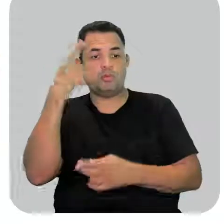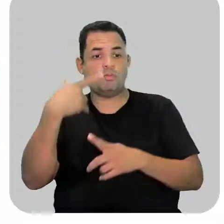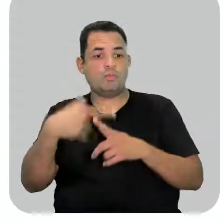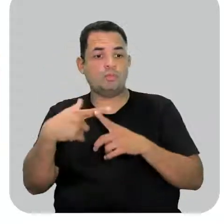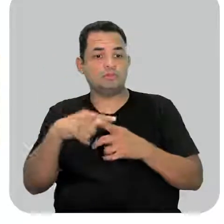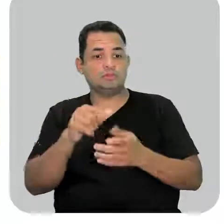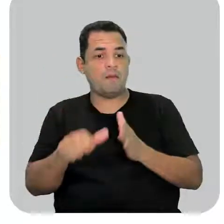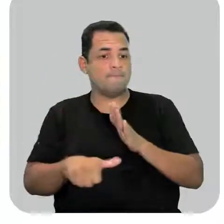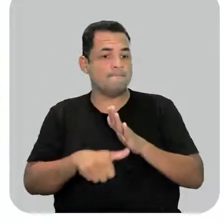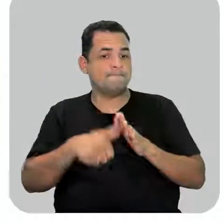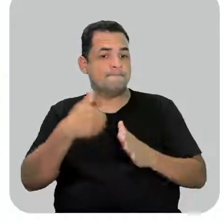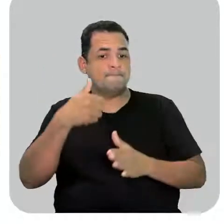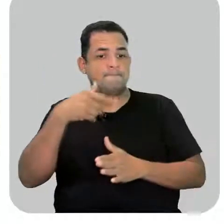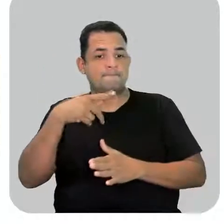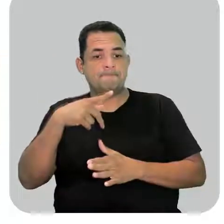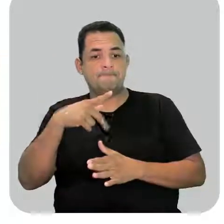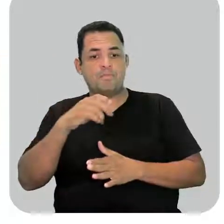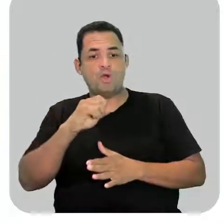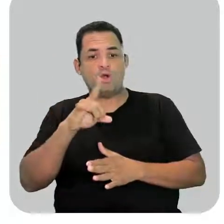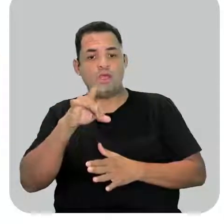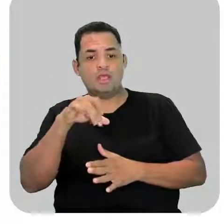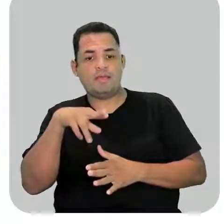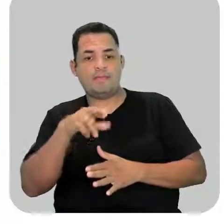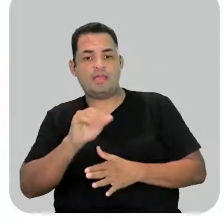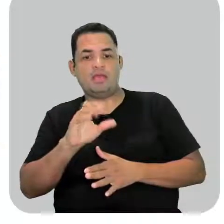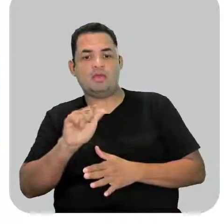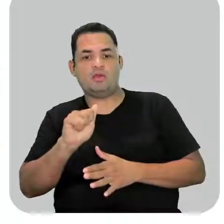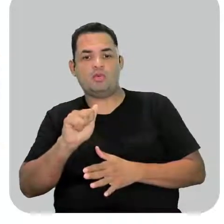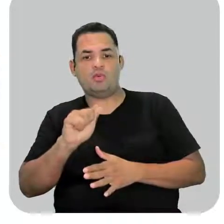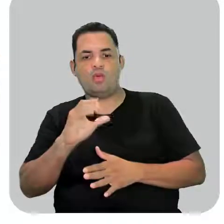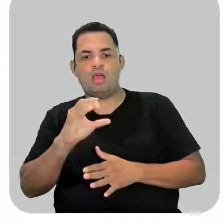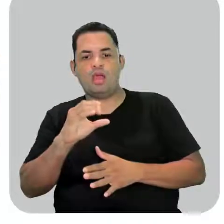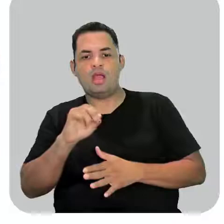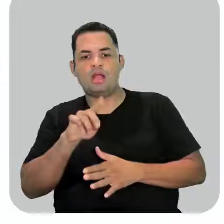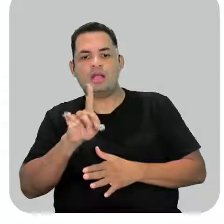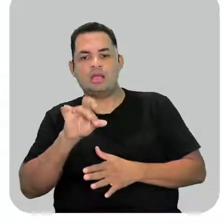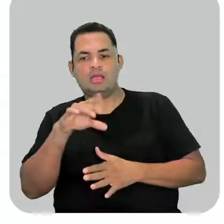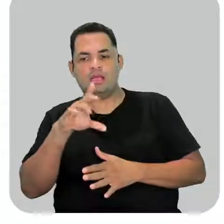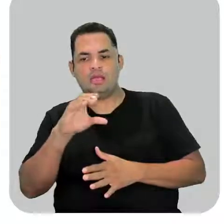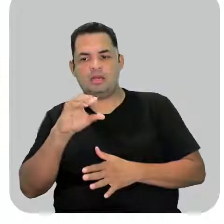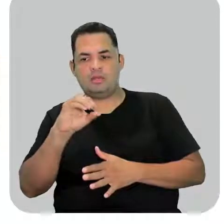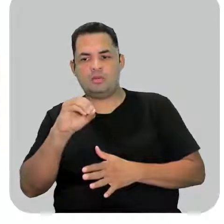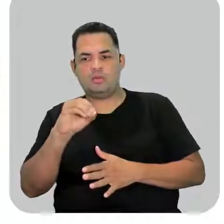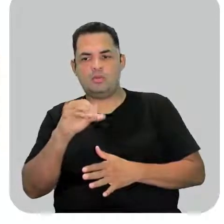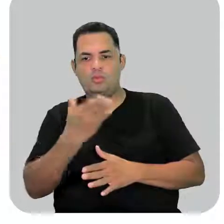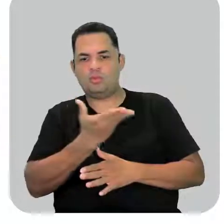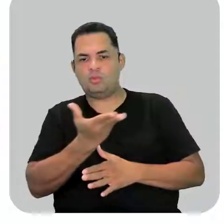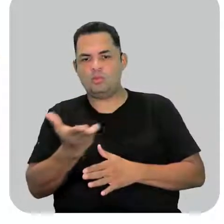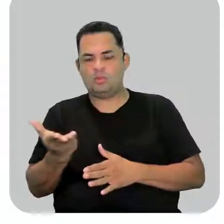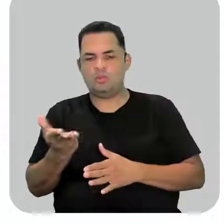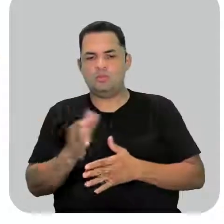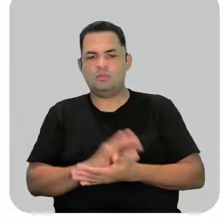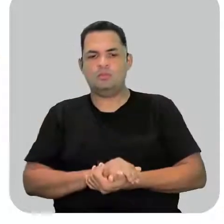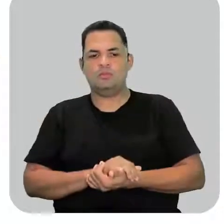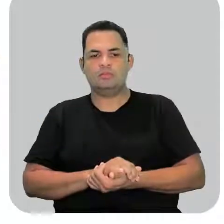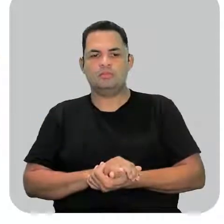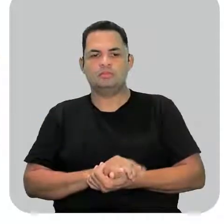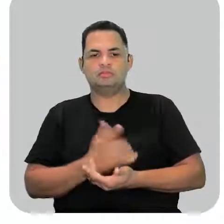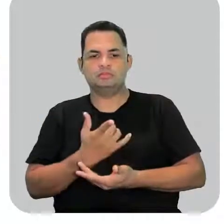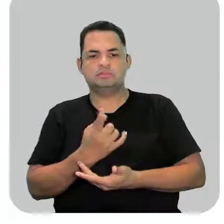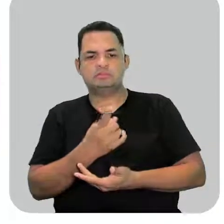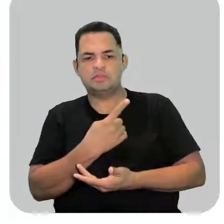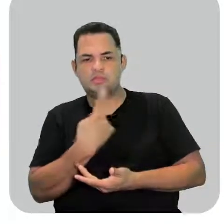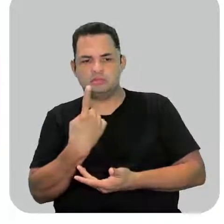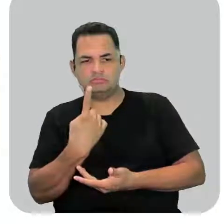o precursor do polímero acrílico. Pelo nomezinho aqui que a gente acabou